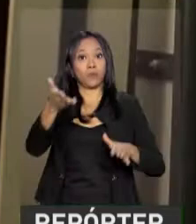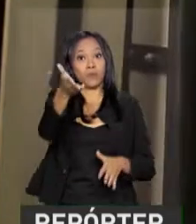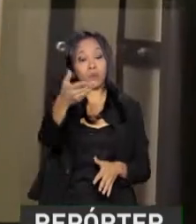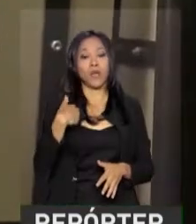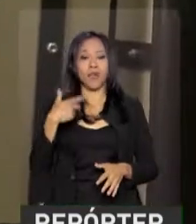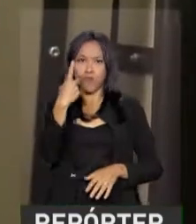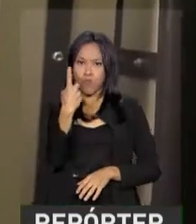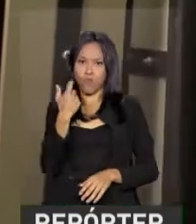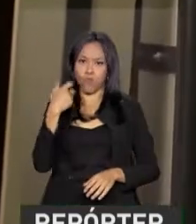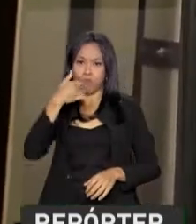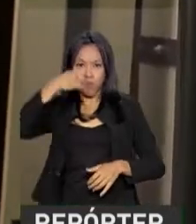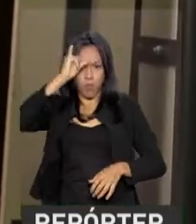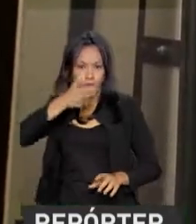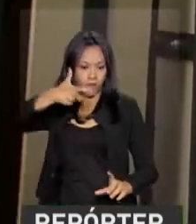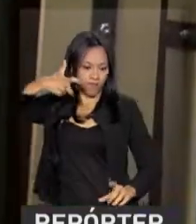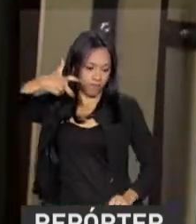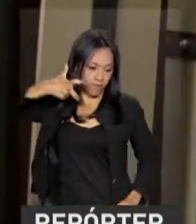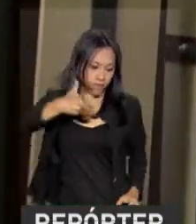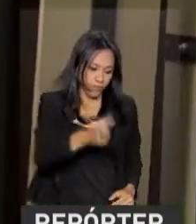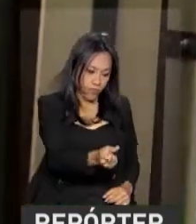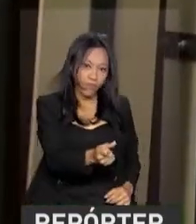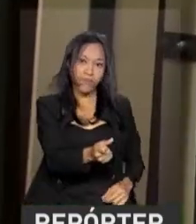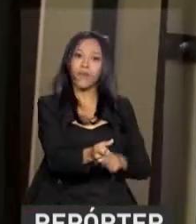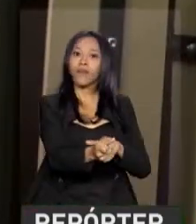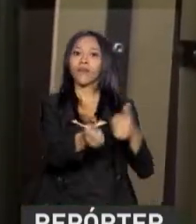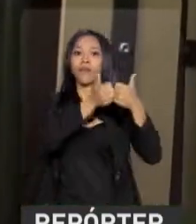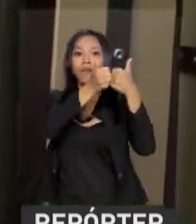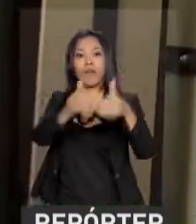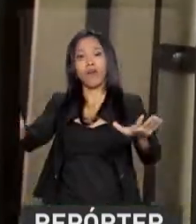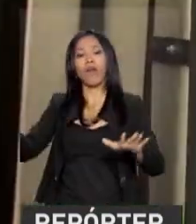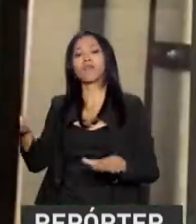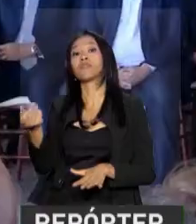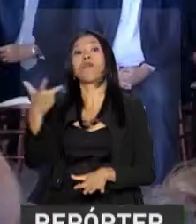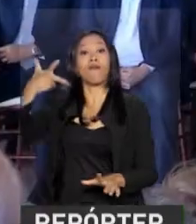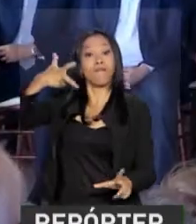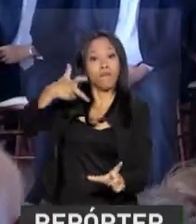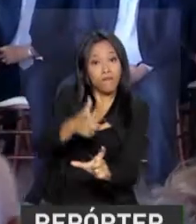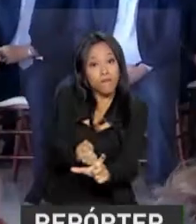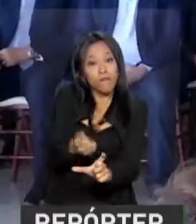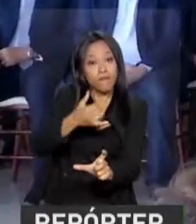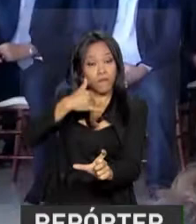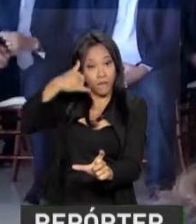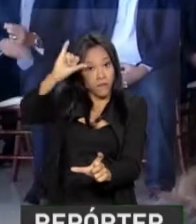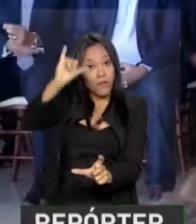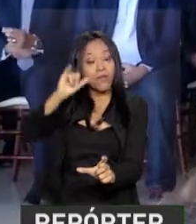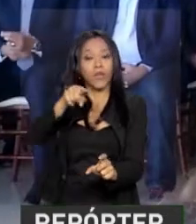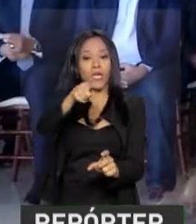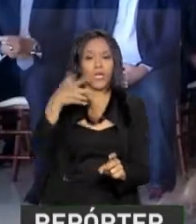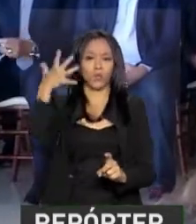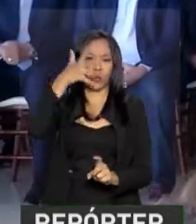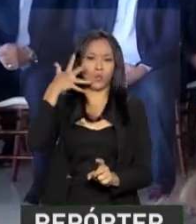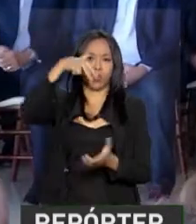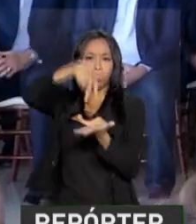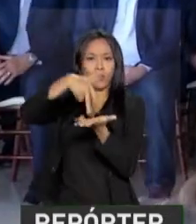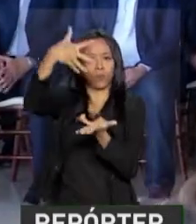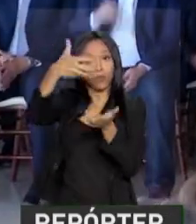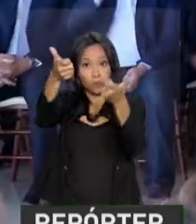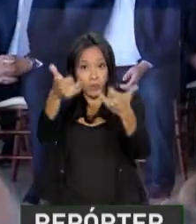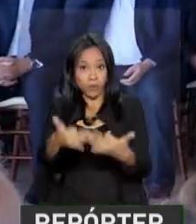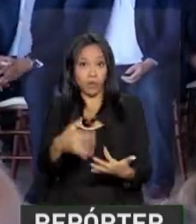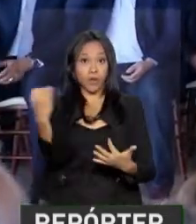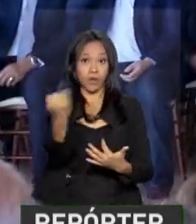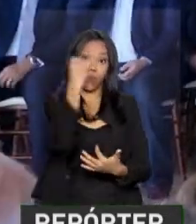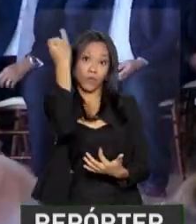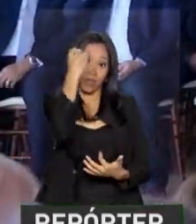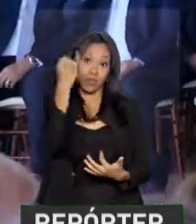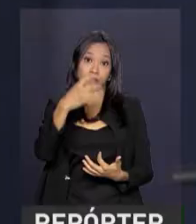vacilou boi e deu início à campanha de vacinação contra febre aftosa no discurso destacou a importância da agropecuária no